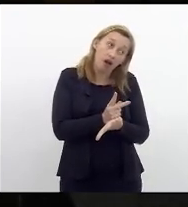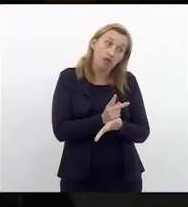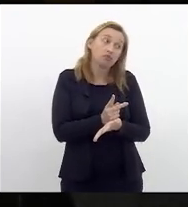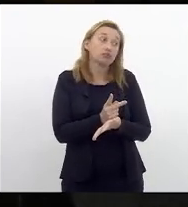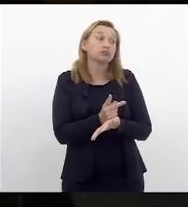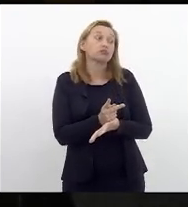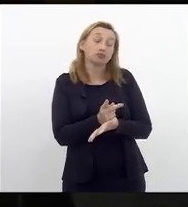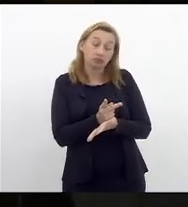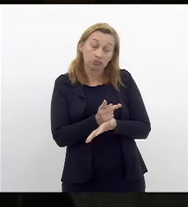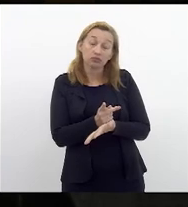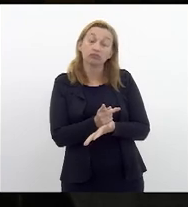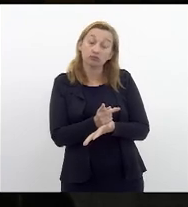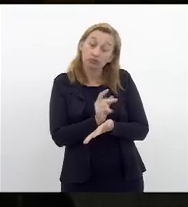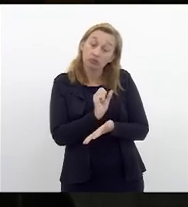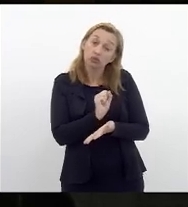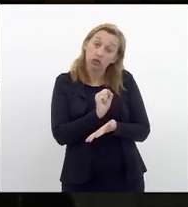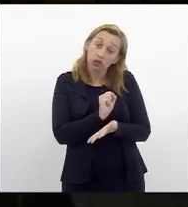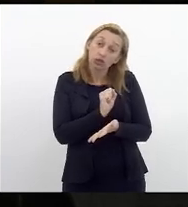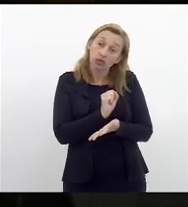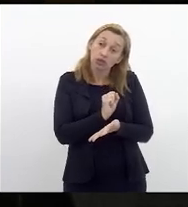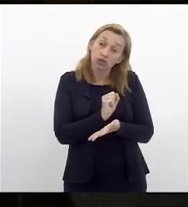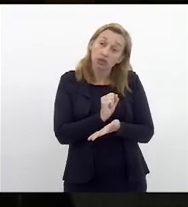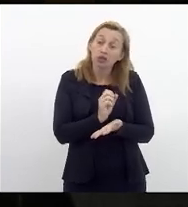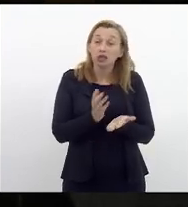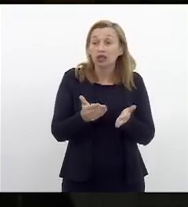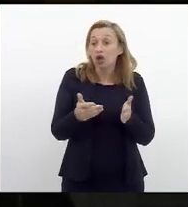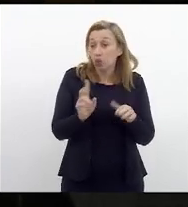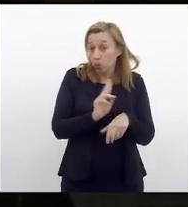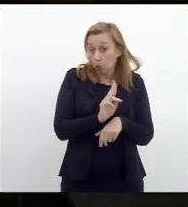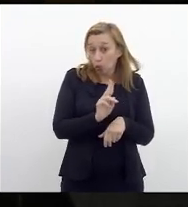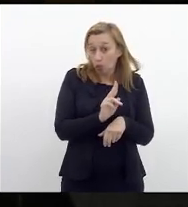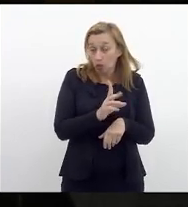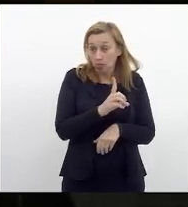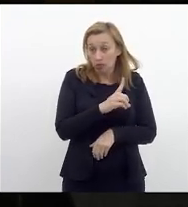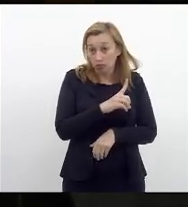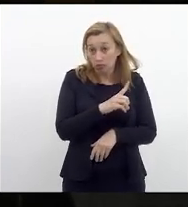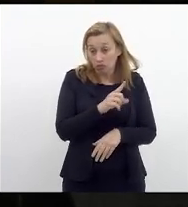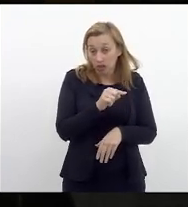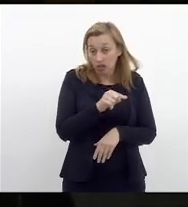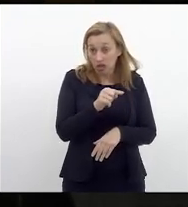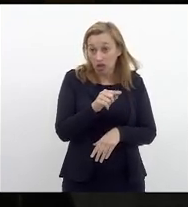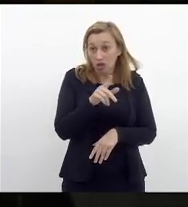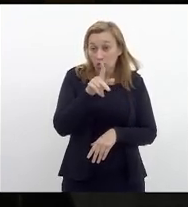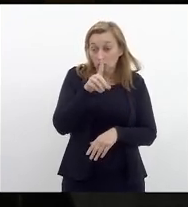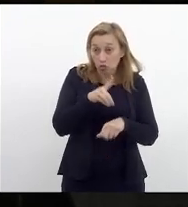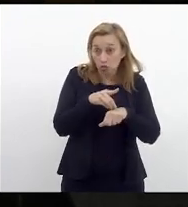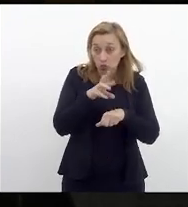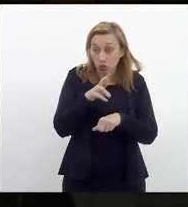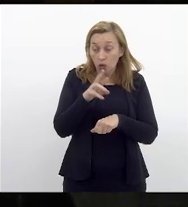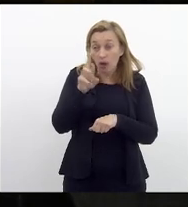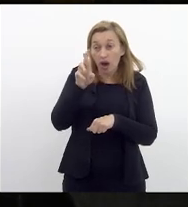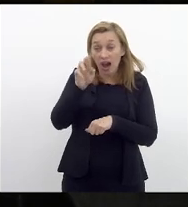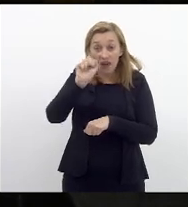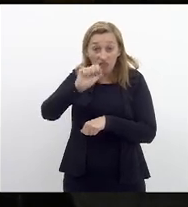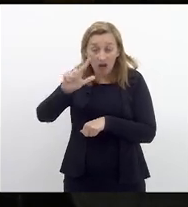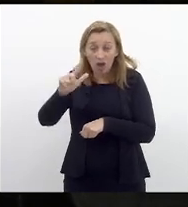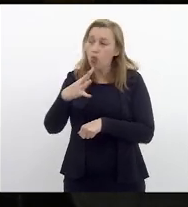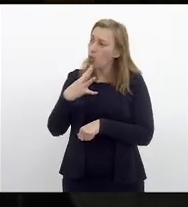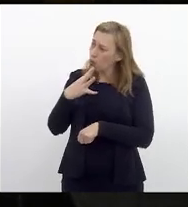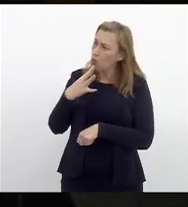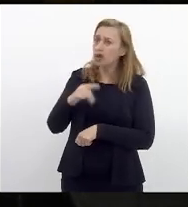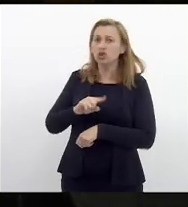grosserias. Até o nome proposto aqui, doutor Rafael, eu até o conheço. O outro não o